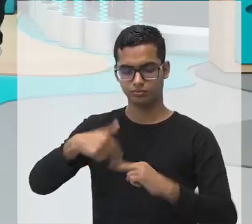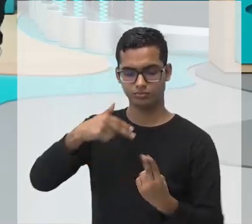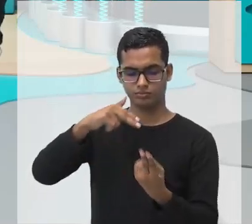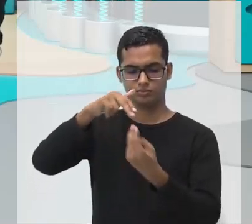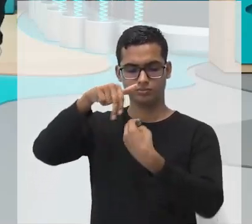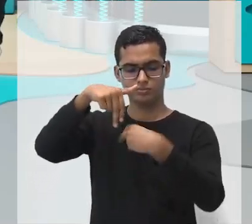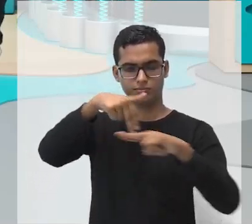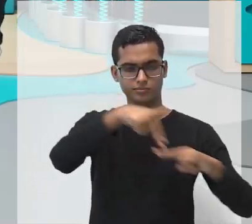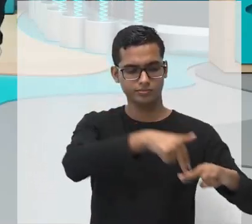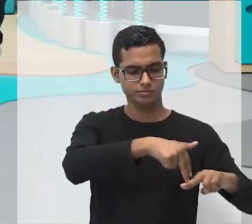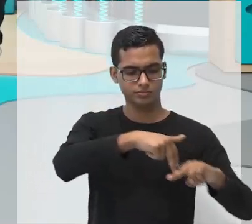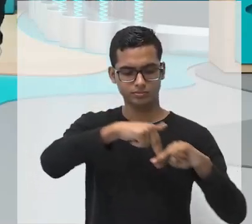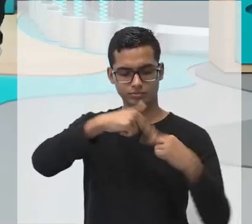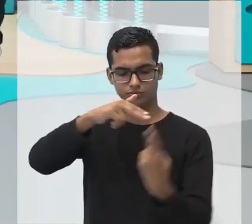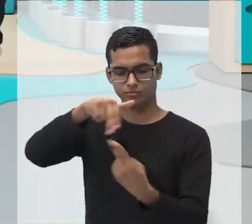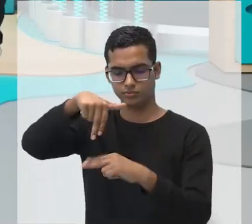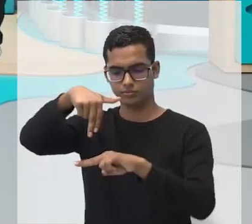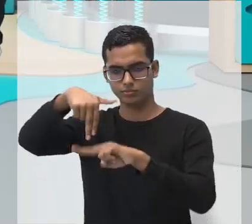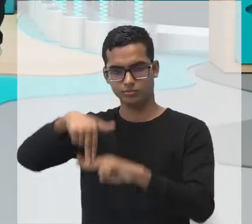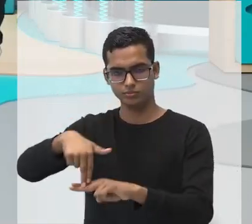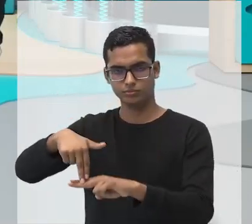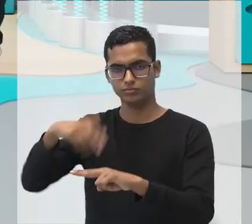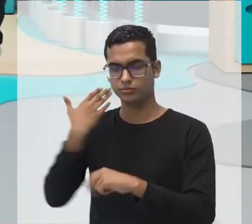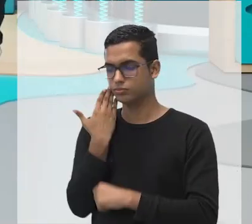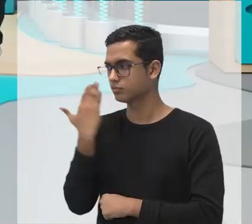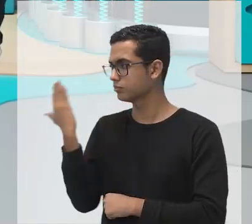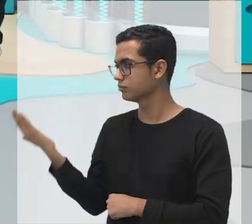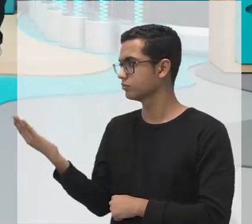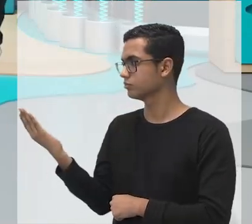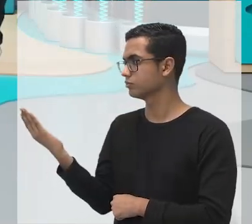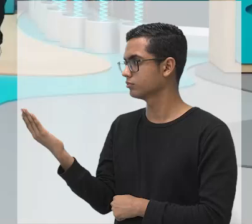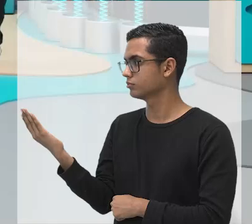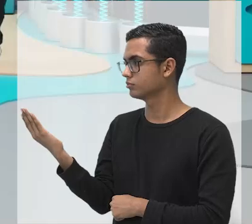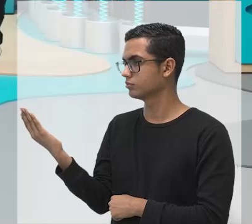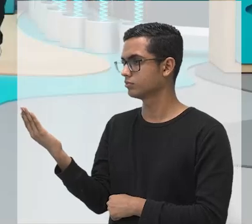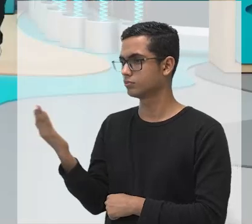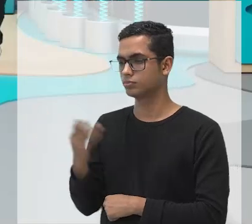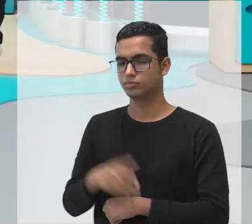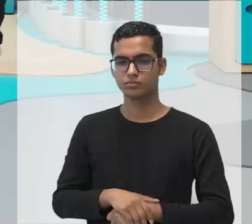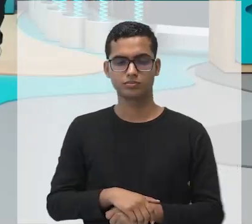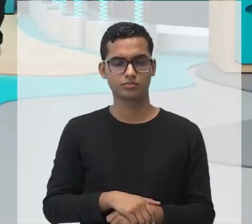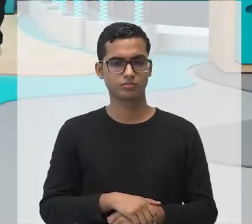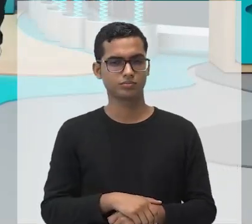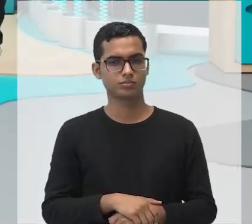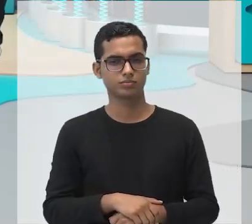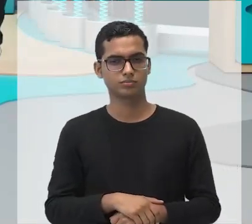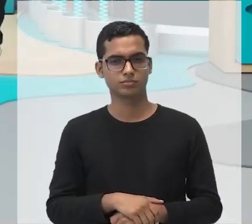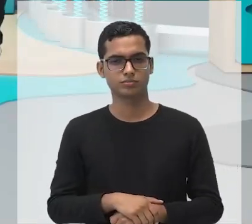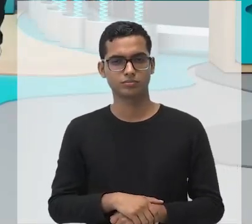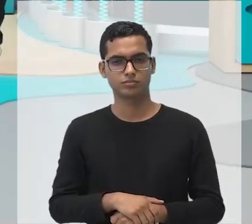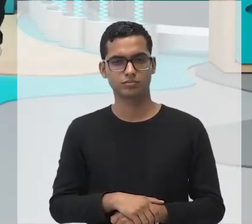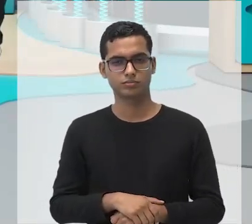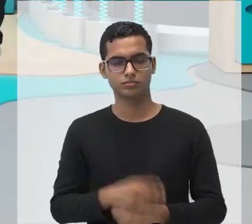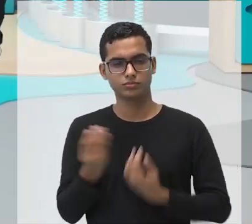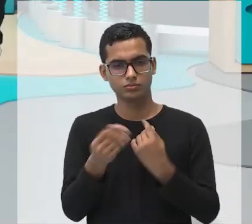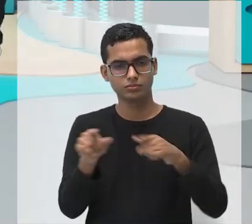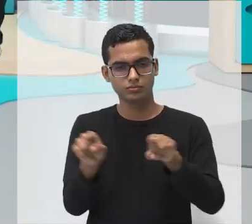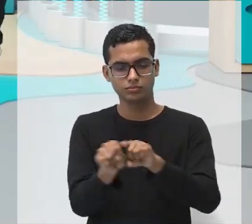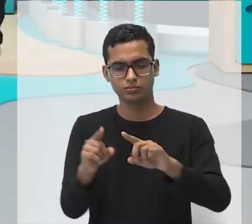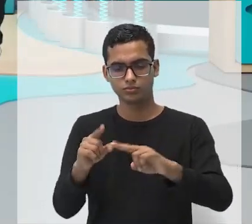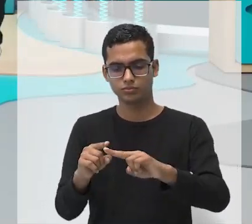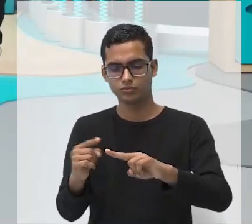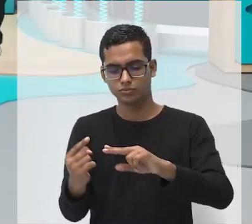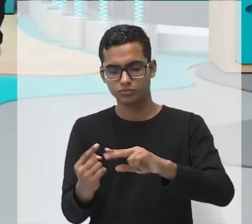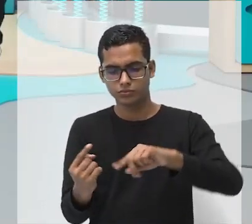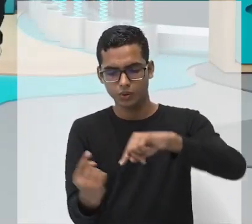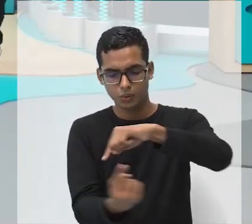ele faça um giro, né? Mas não mais na horizontal, é como se ele fosse girar novamente sobre o